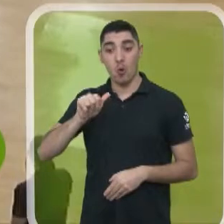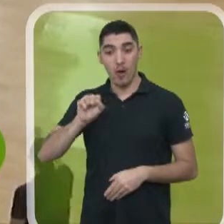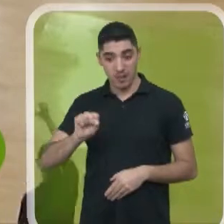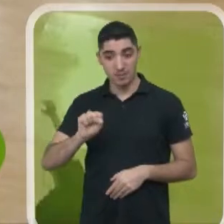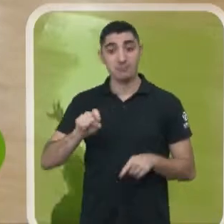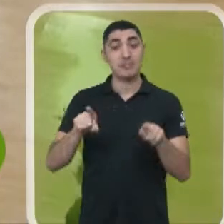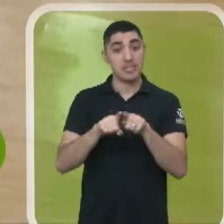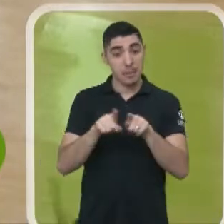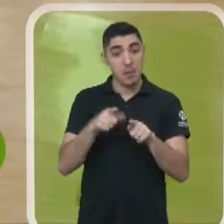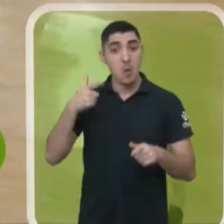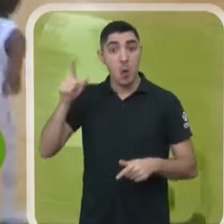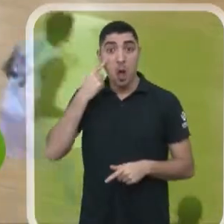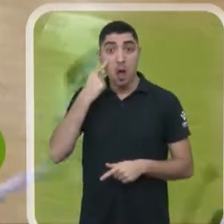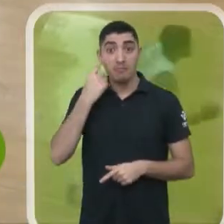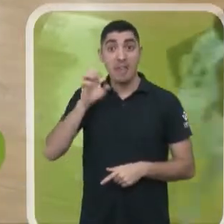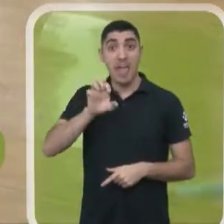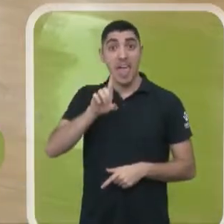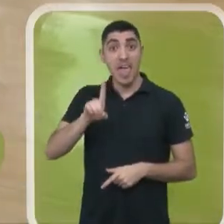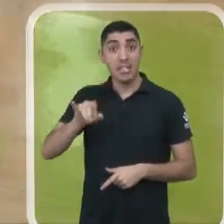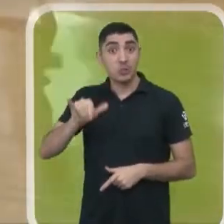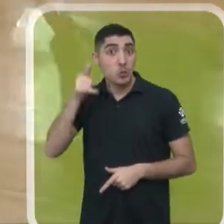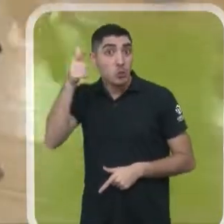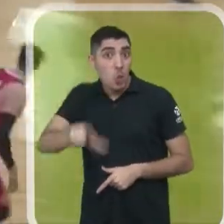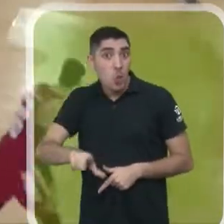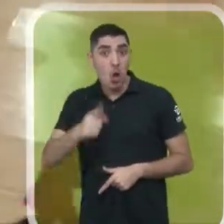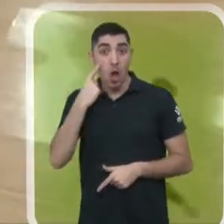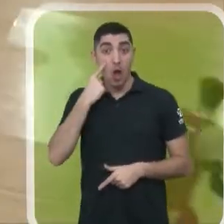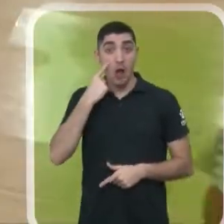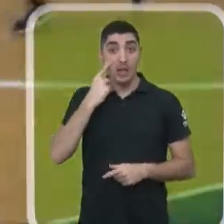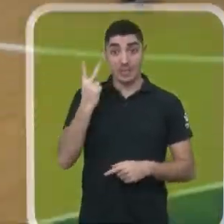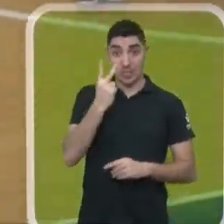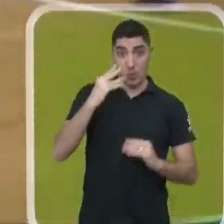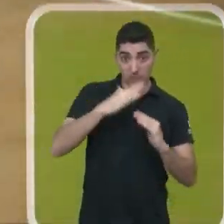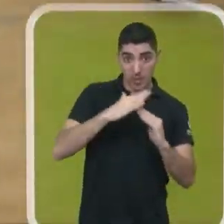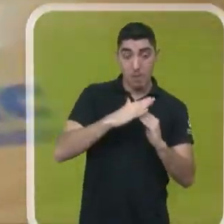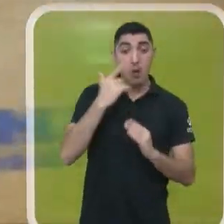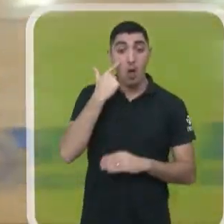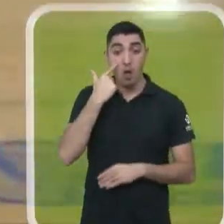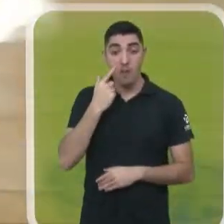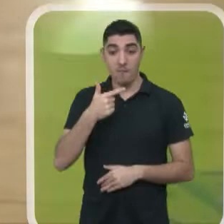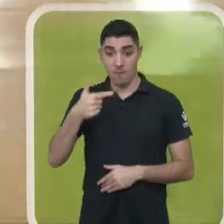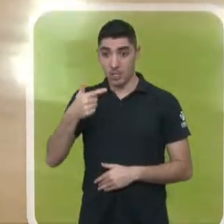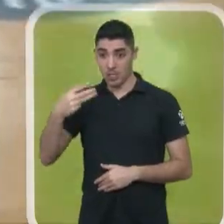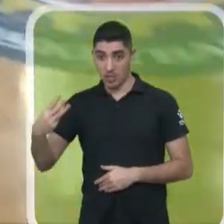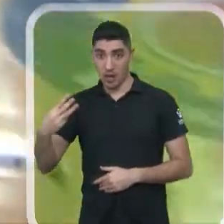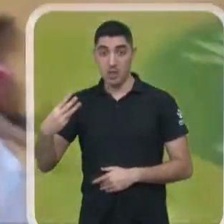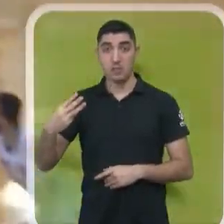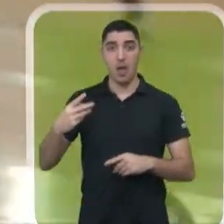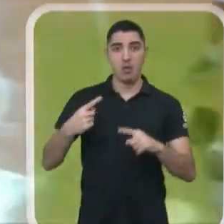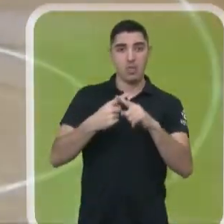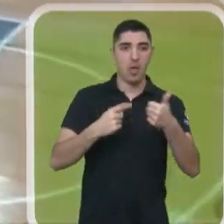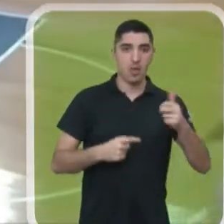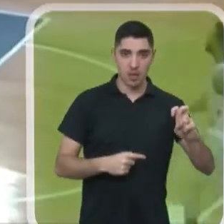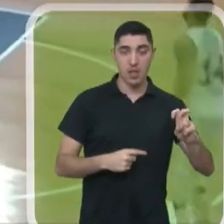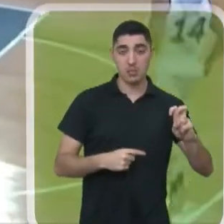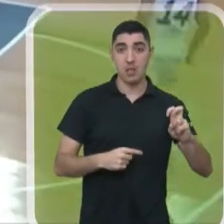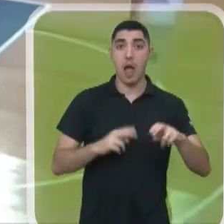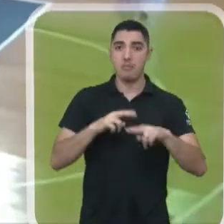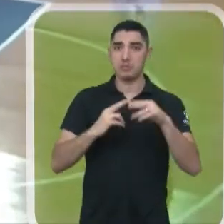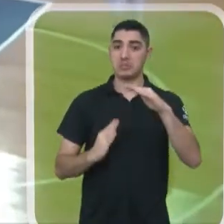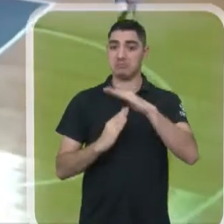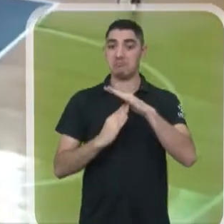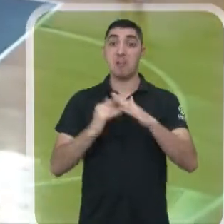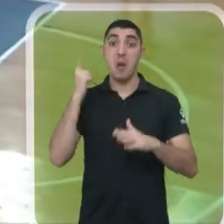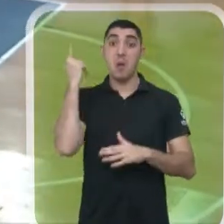depois de mais um chute de três de AD o São José fechou o segundo período em 23 a 15 levando a partida para o